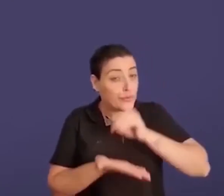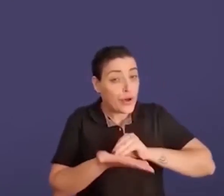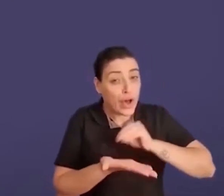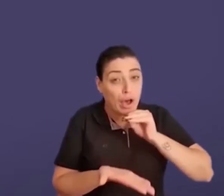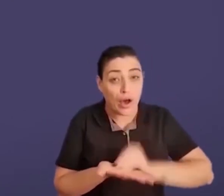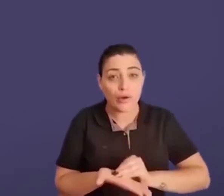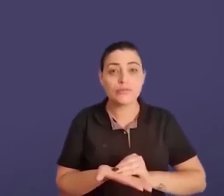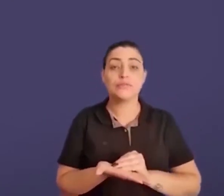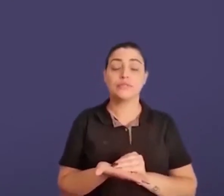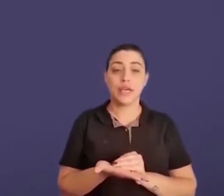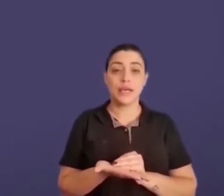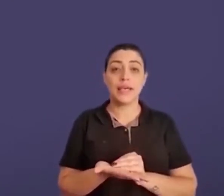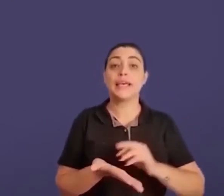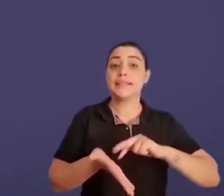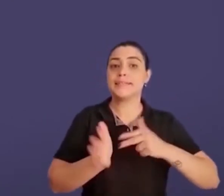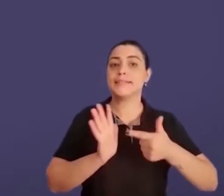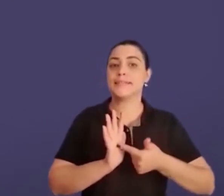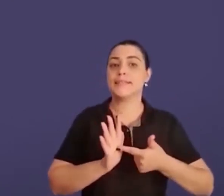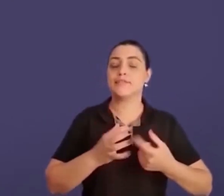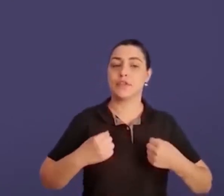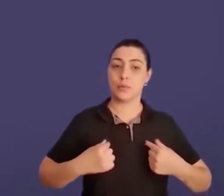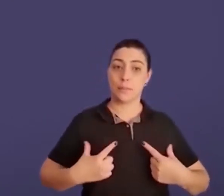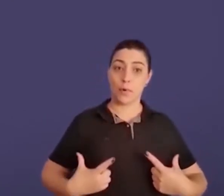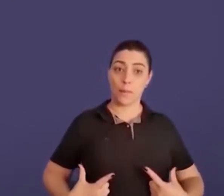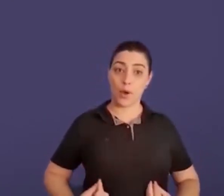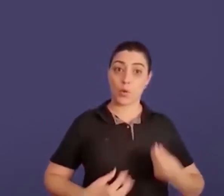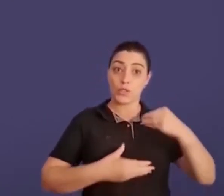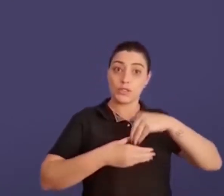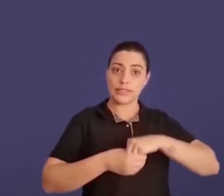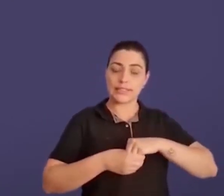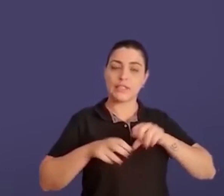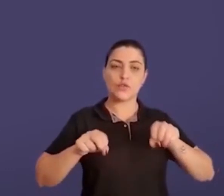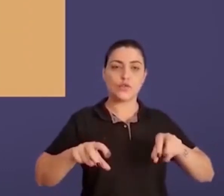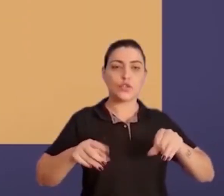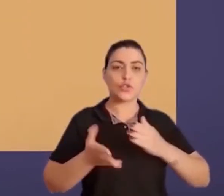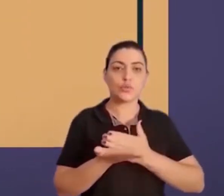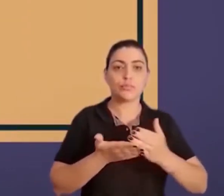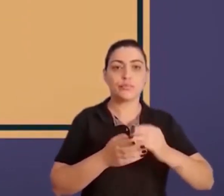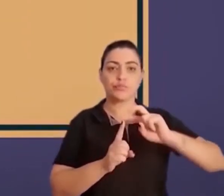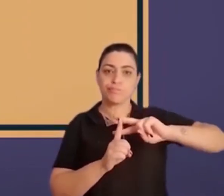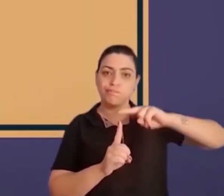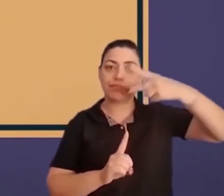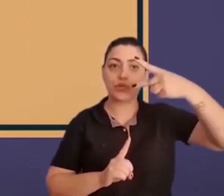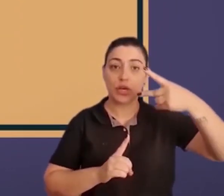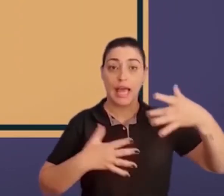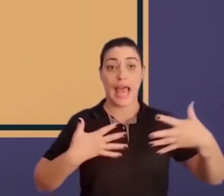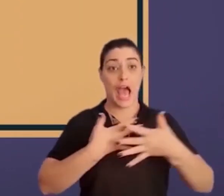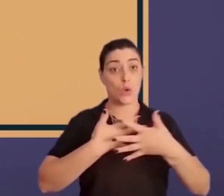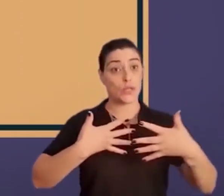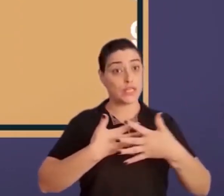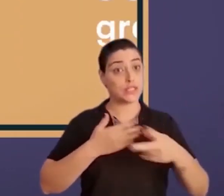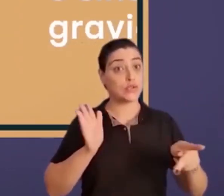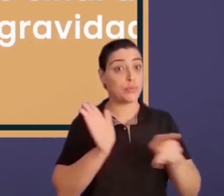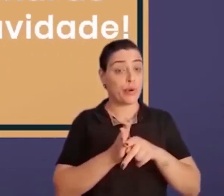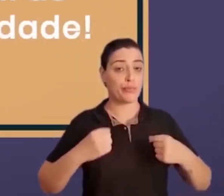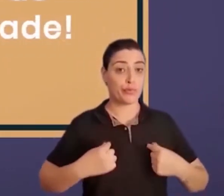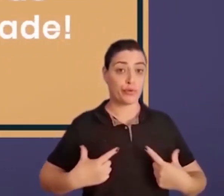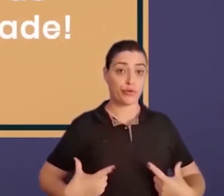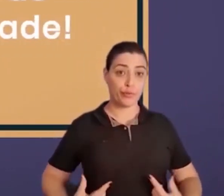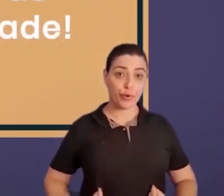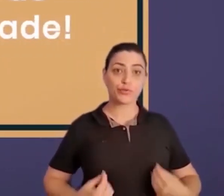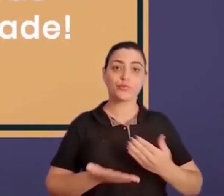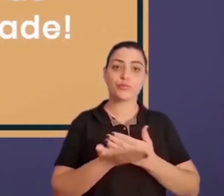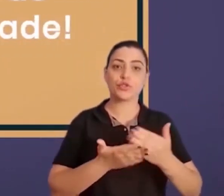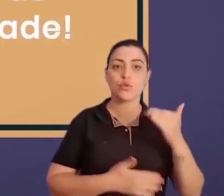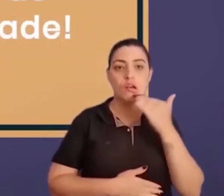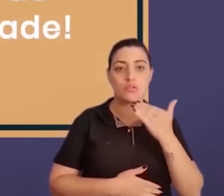sinal de que o vírus está se multiplicando nos pulmões e causando danos nos tecidos desses órgãos. Então, preste atenção. A